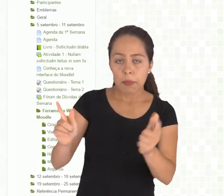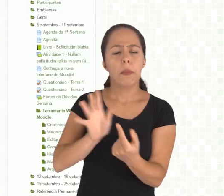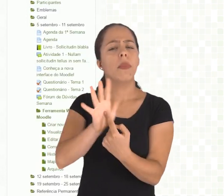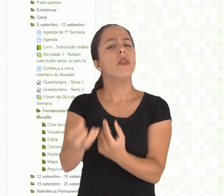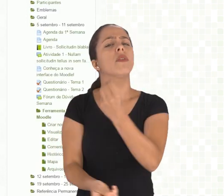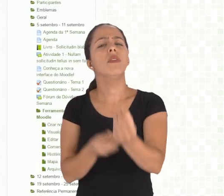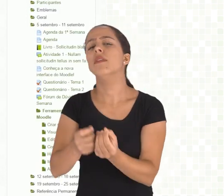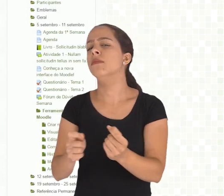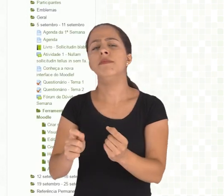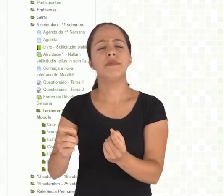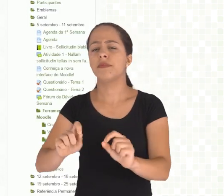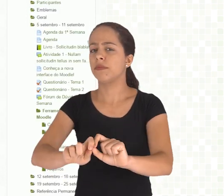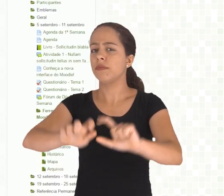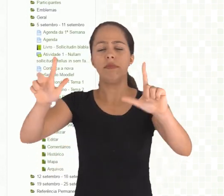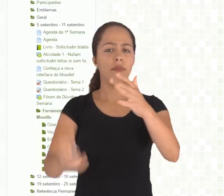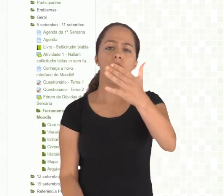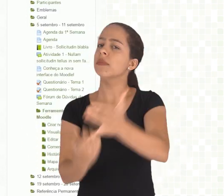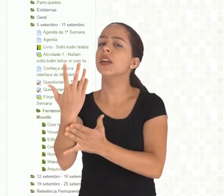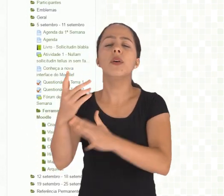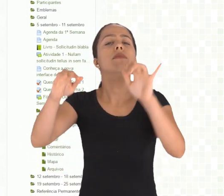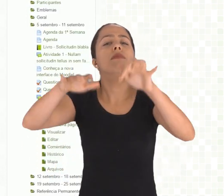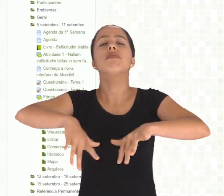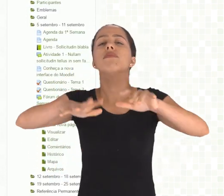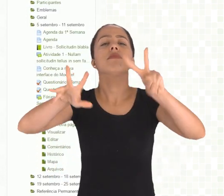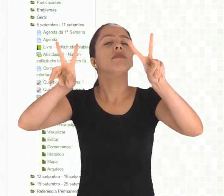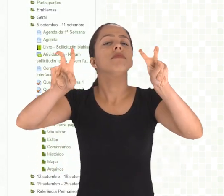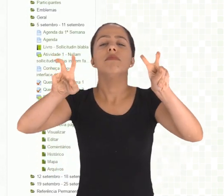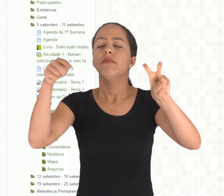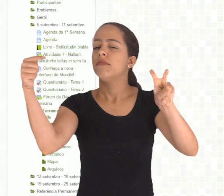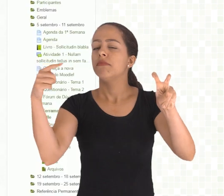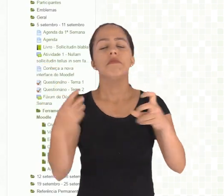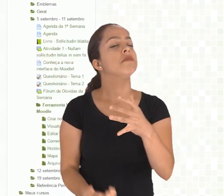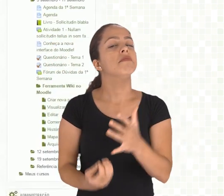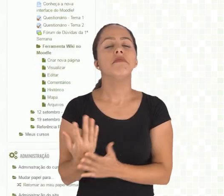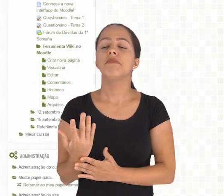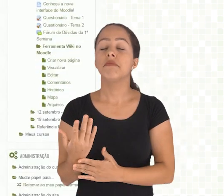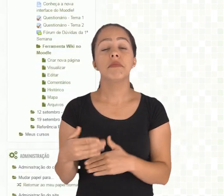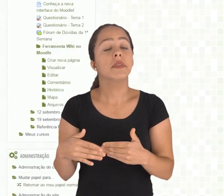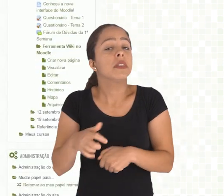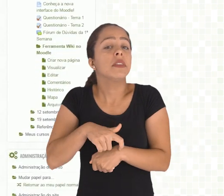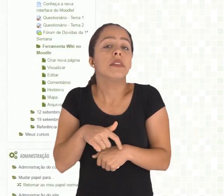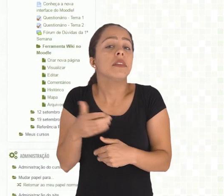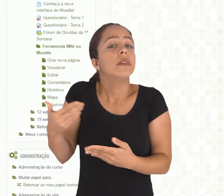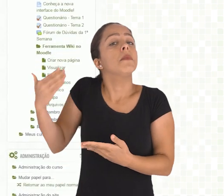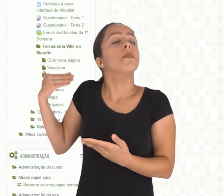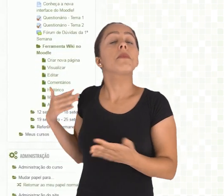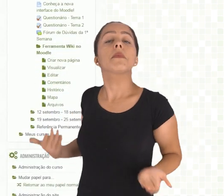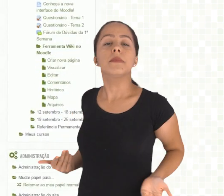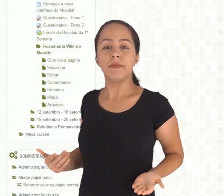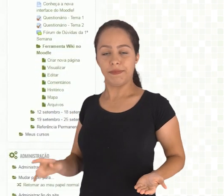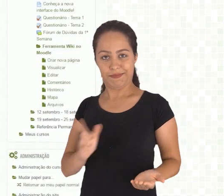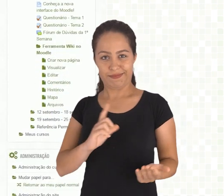quando foi criada a week foi configurado esse enunciado e aqui nós temos a primeira